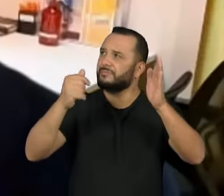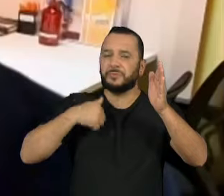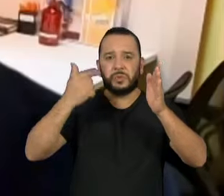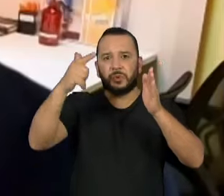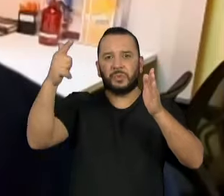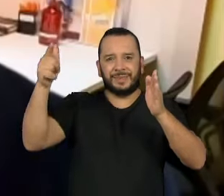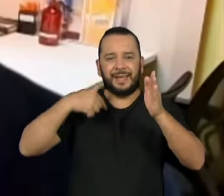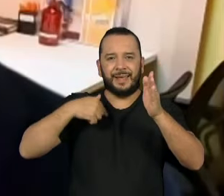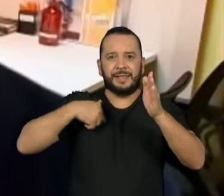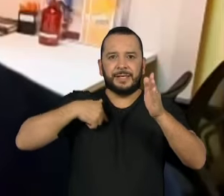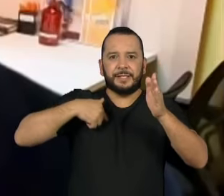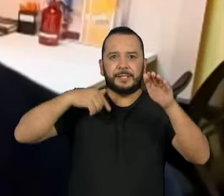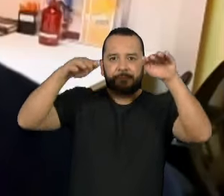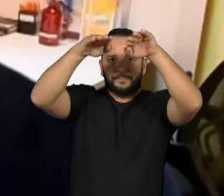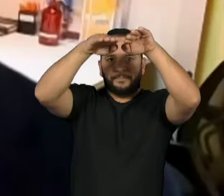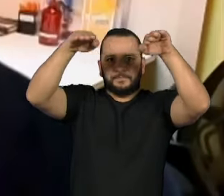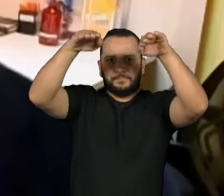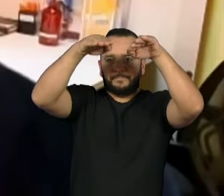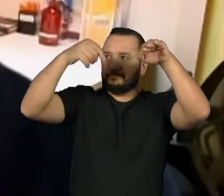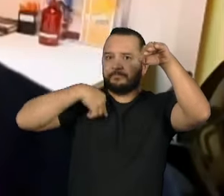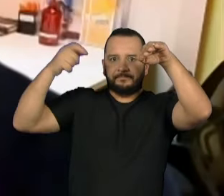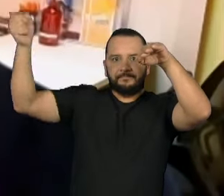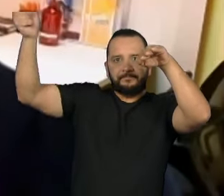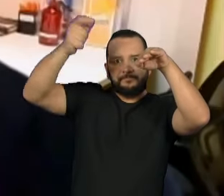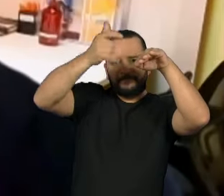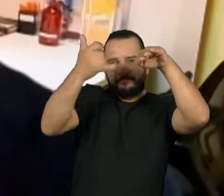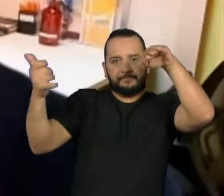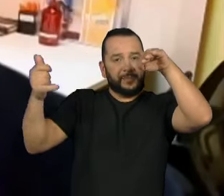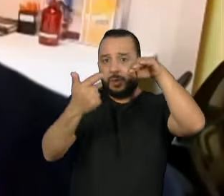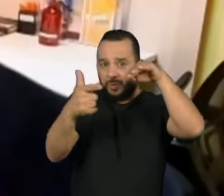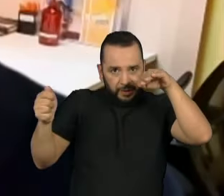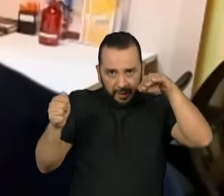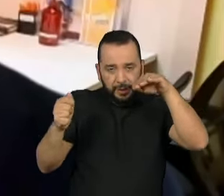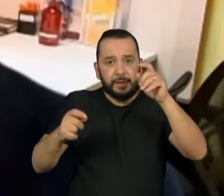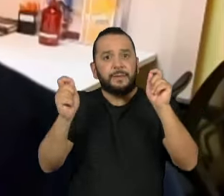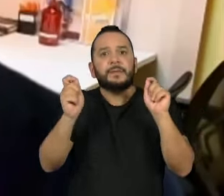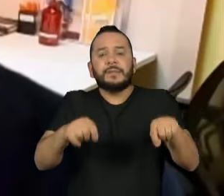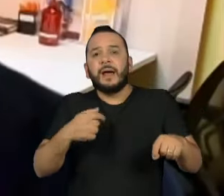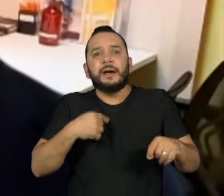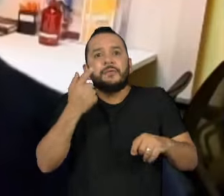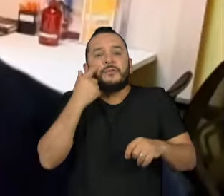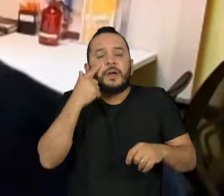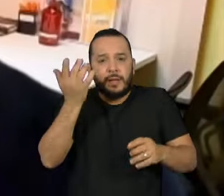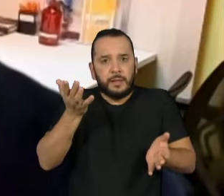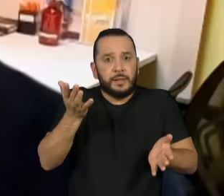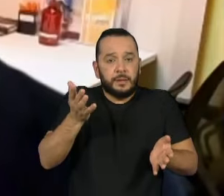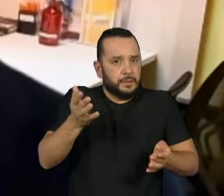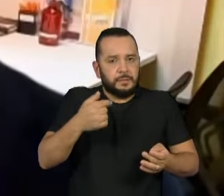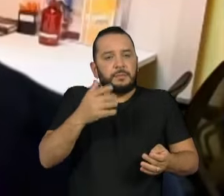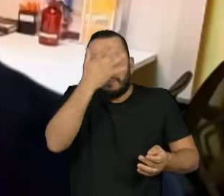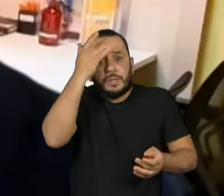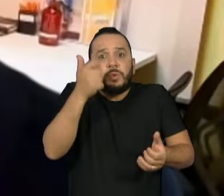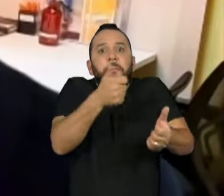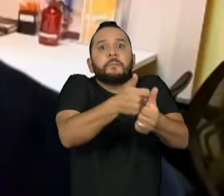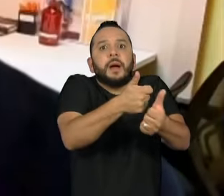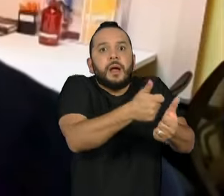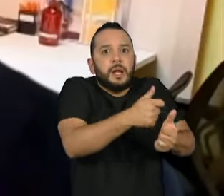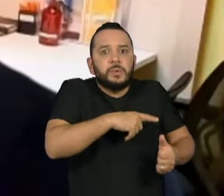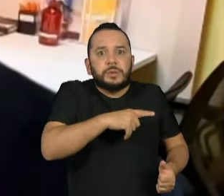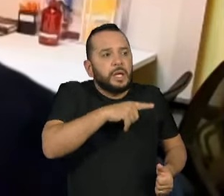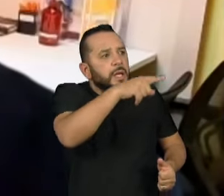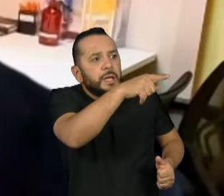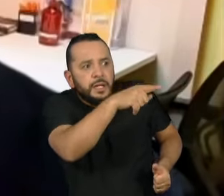energia solar com a chamada geração compartilhada. E nesse caso é um sistema em um local, onde tem bom